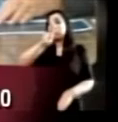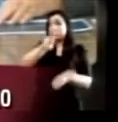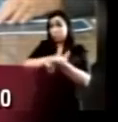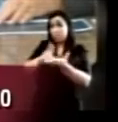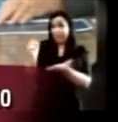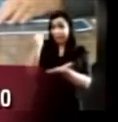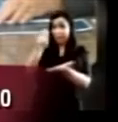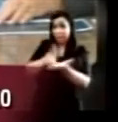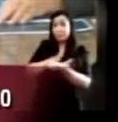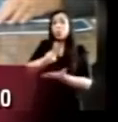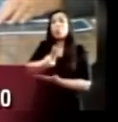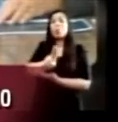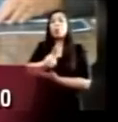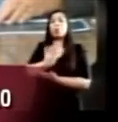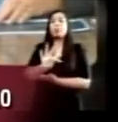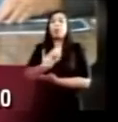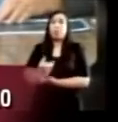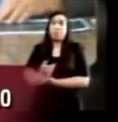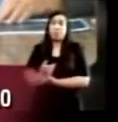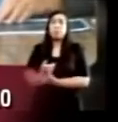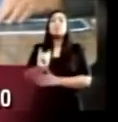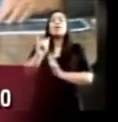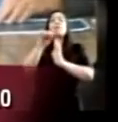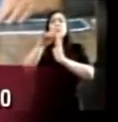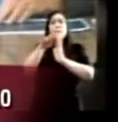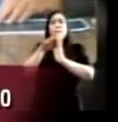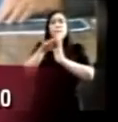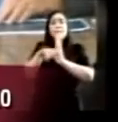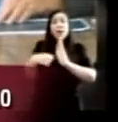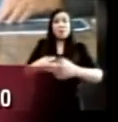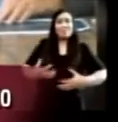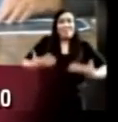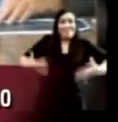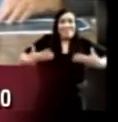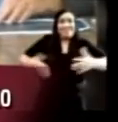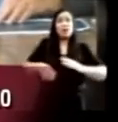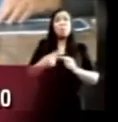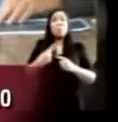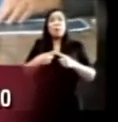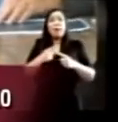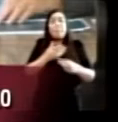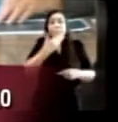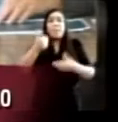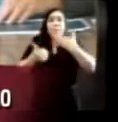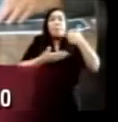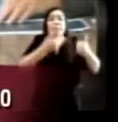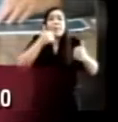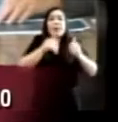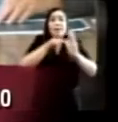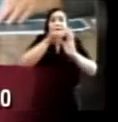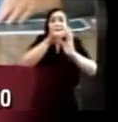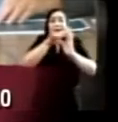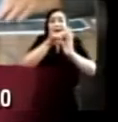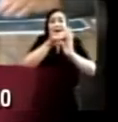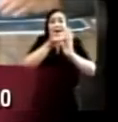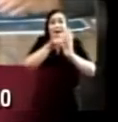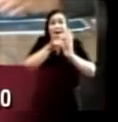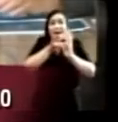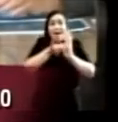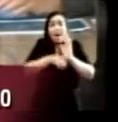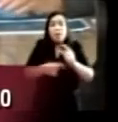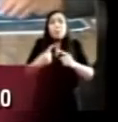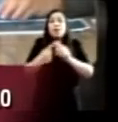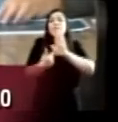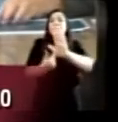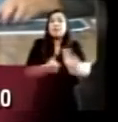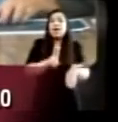UTIs. Estava ocorrendo uma queda que nos animou muito, que estava melhorando muito, que refletia em ocupação